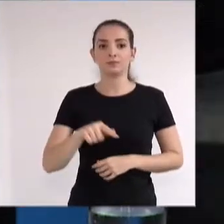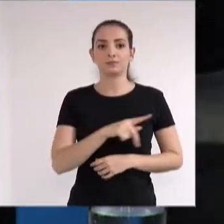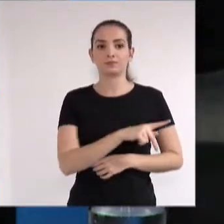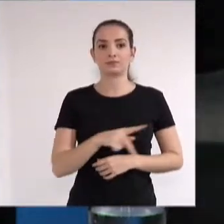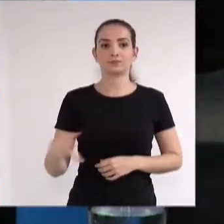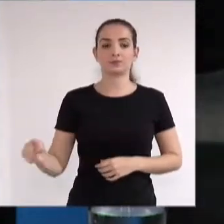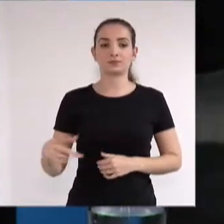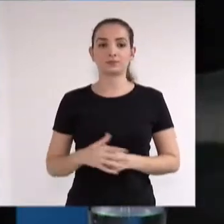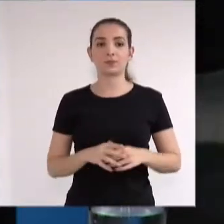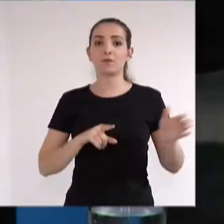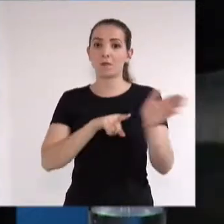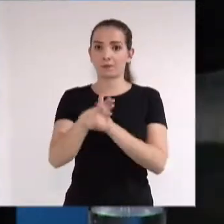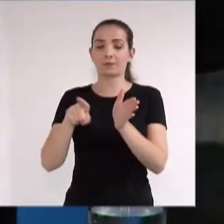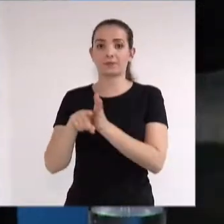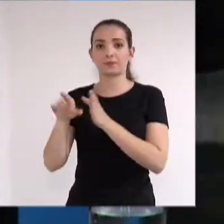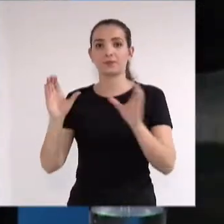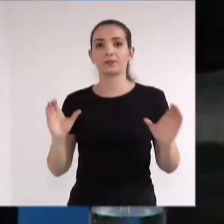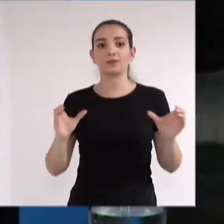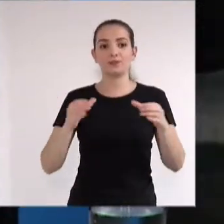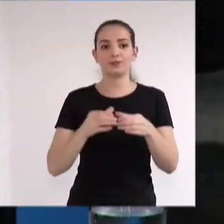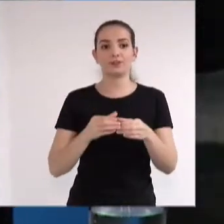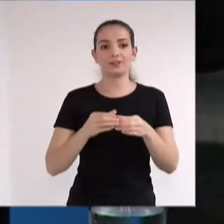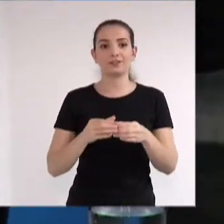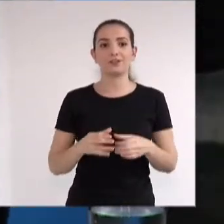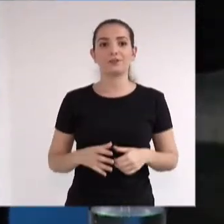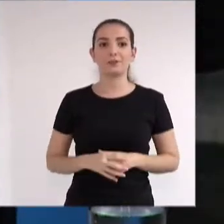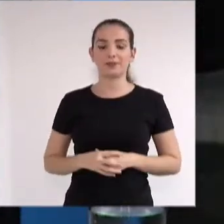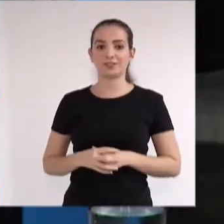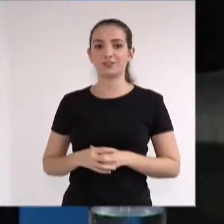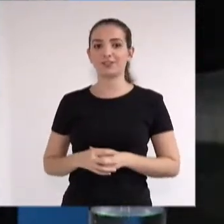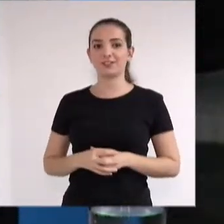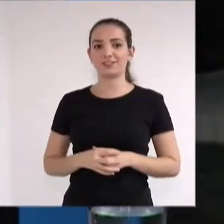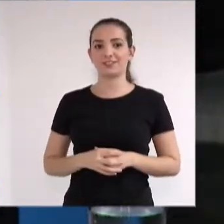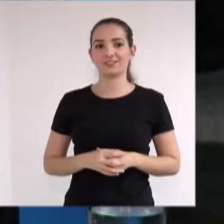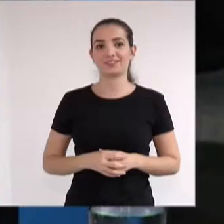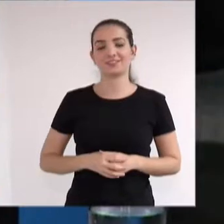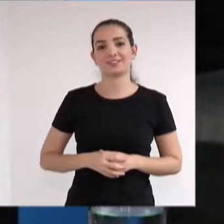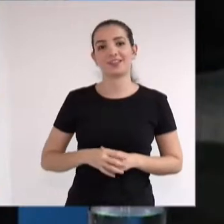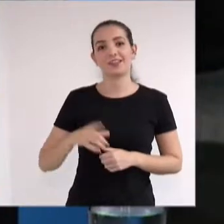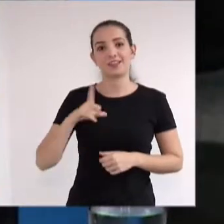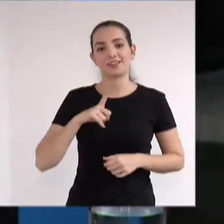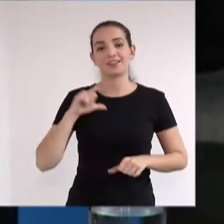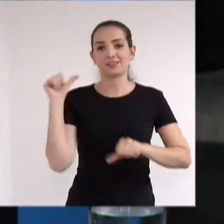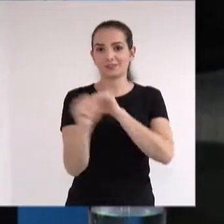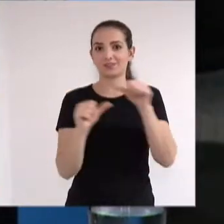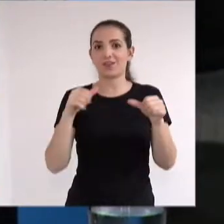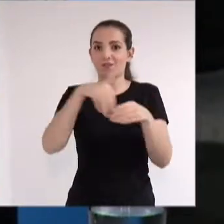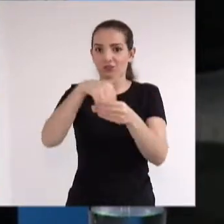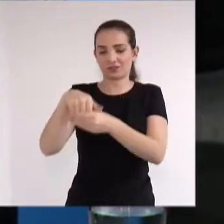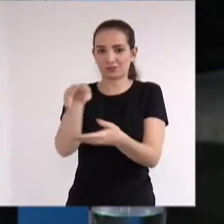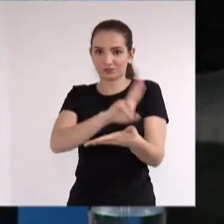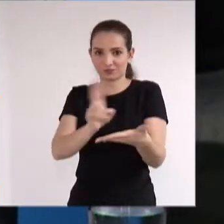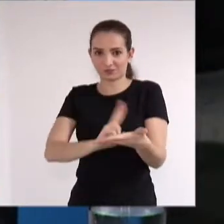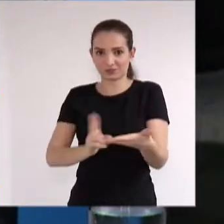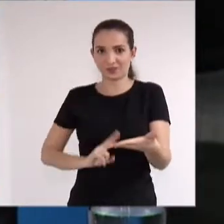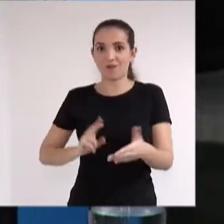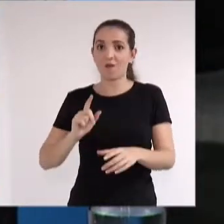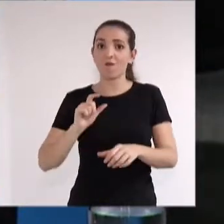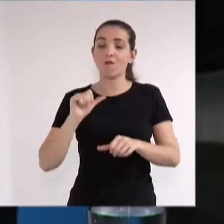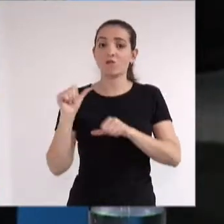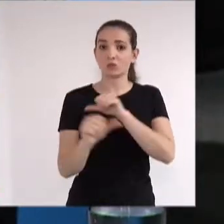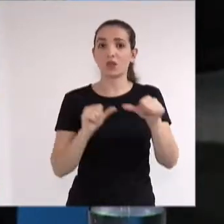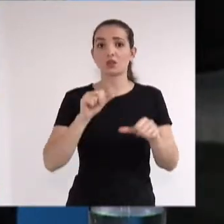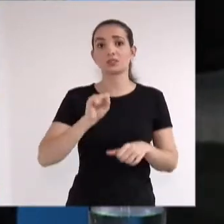presidência vai consultar as lideranças partidárias para transformação da votação nominal em votação simbólica destas